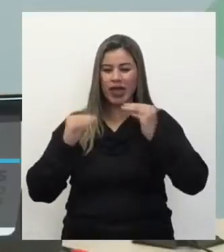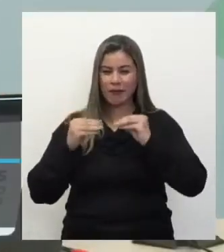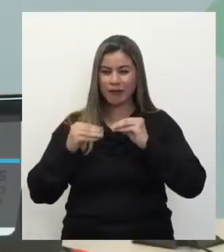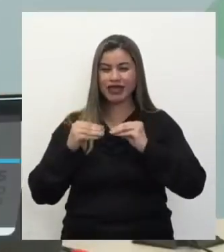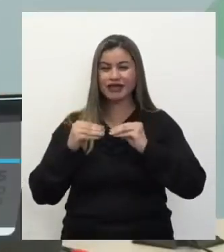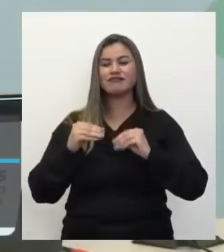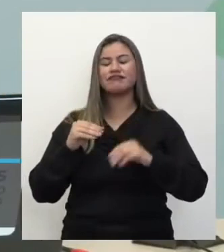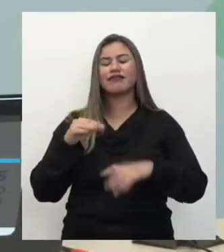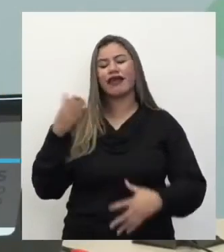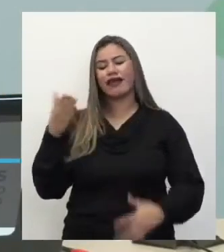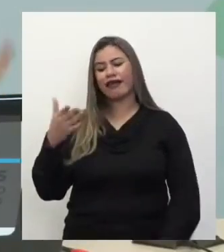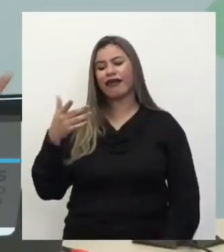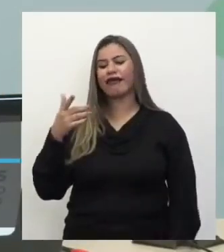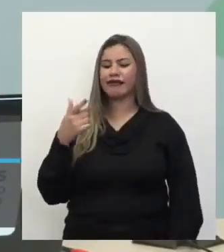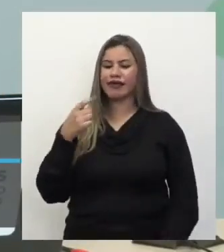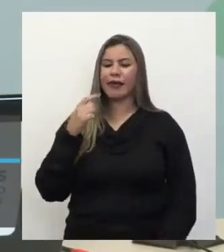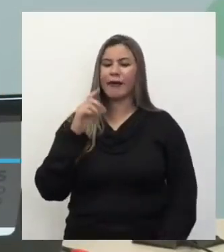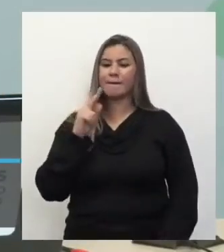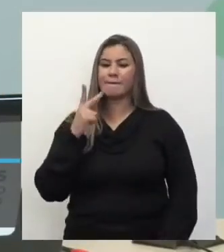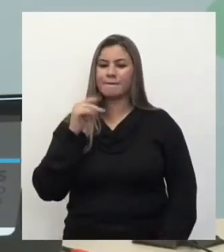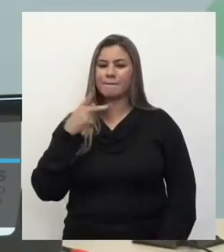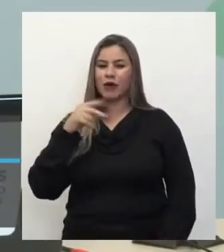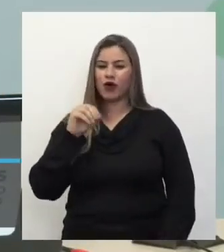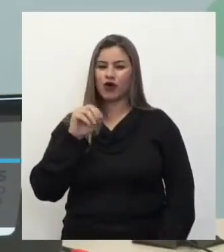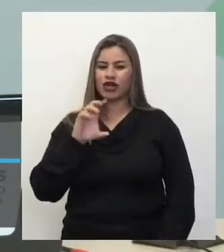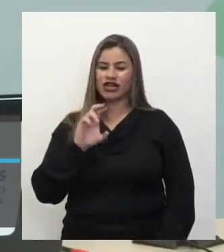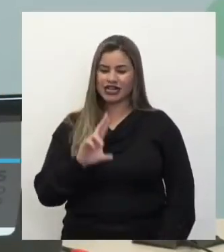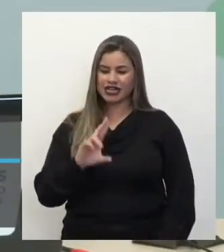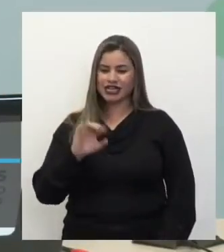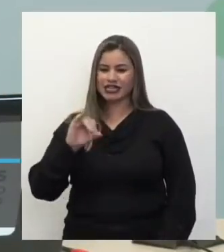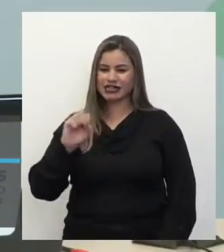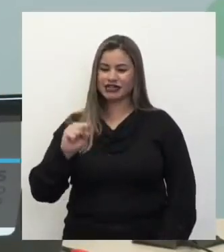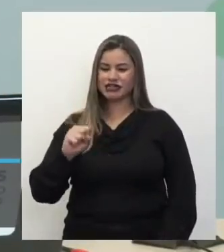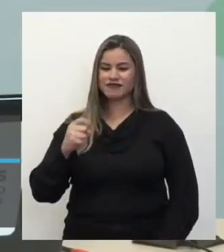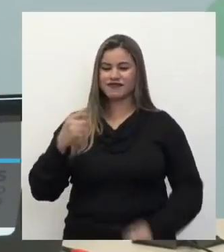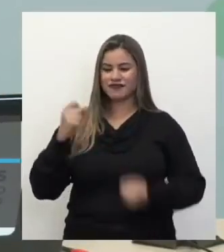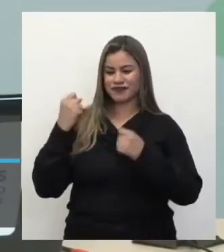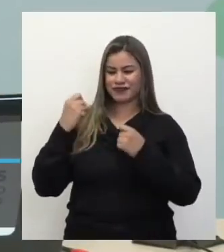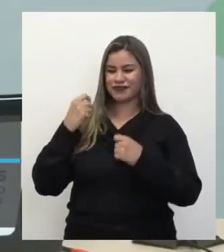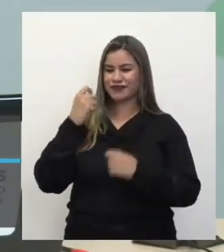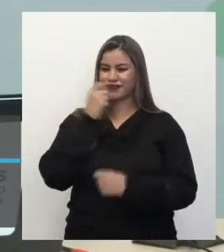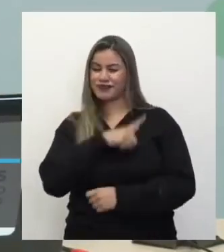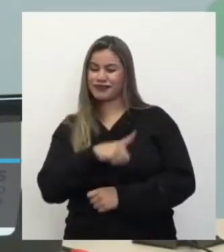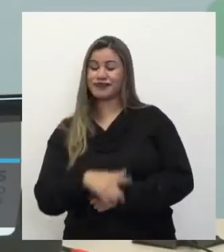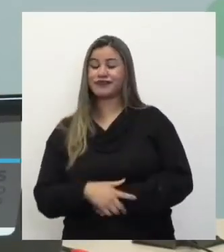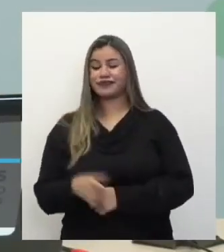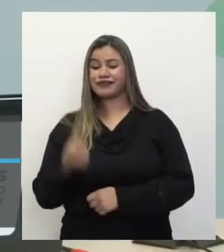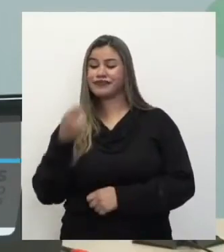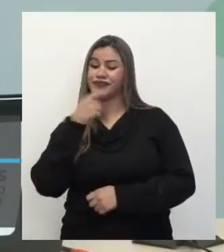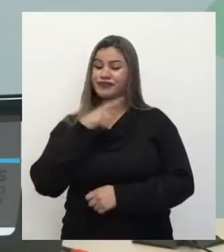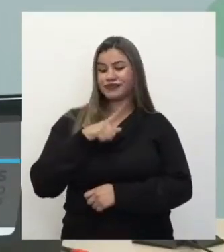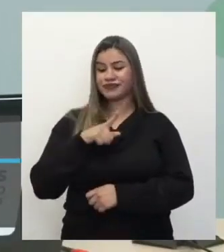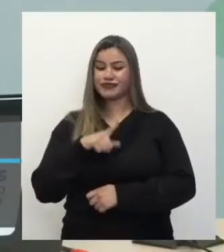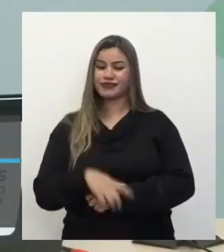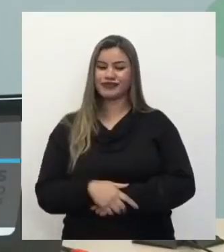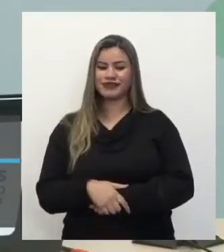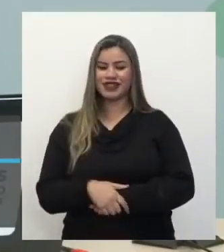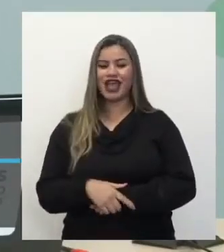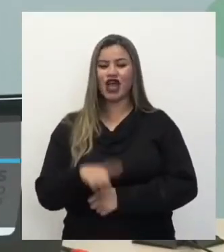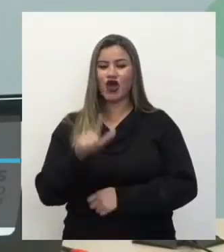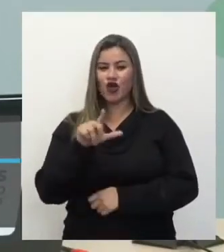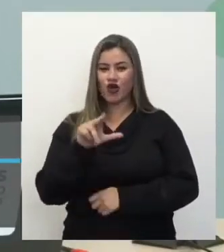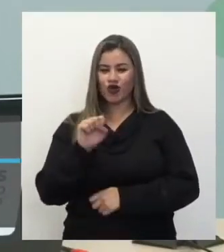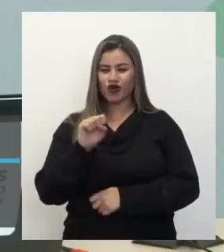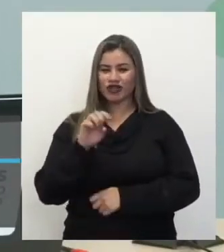hipocrisia, era por conta das aulas de ensino remoto, de EAD. Tem até aqui um que eu separei, olha só, o Gustavo Andrade, no